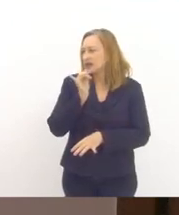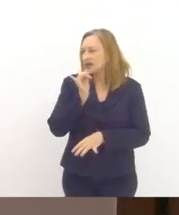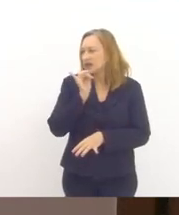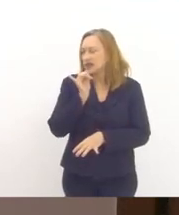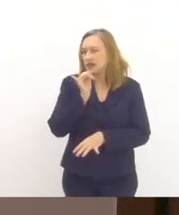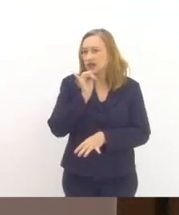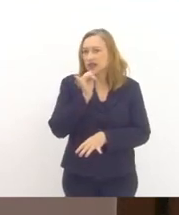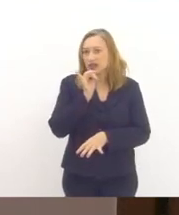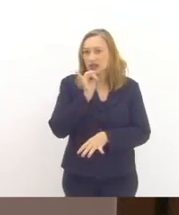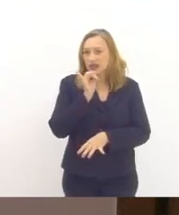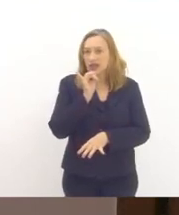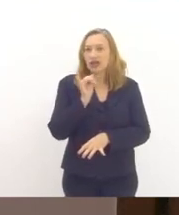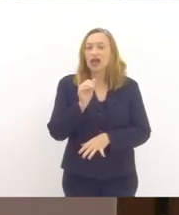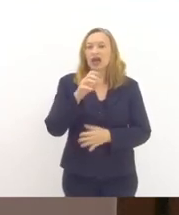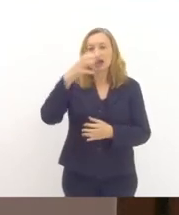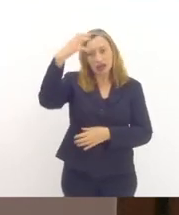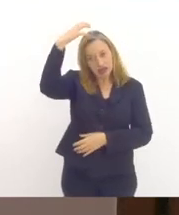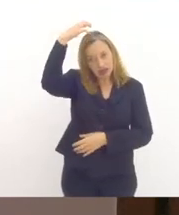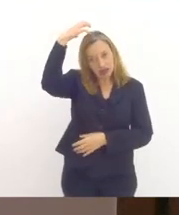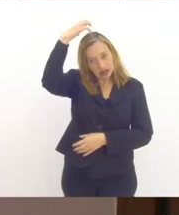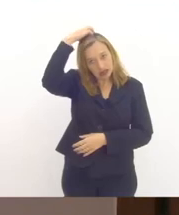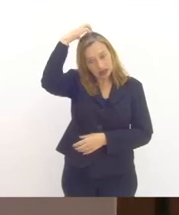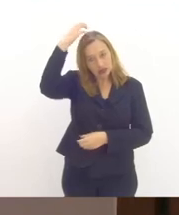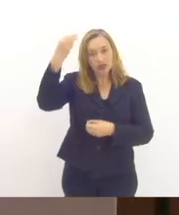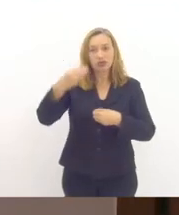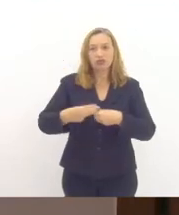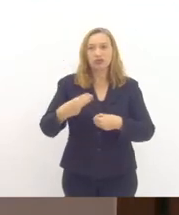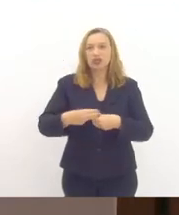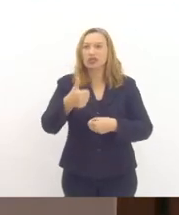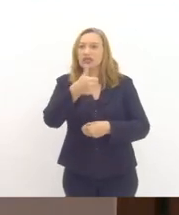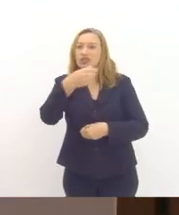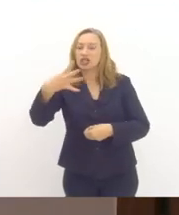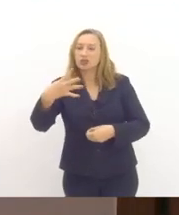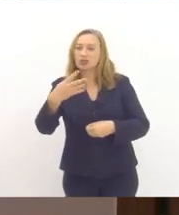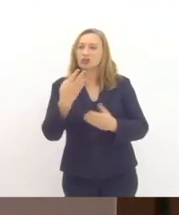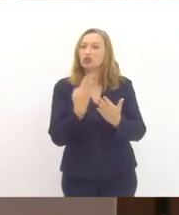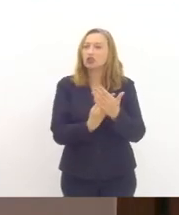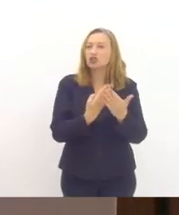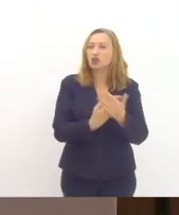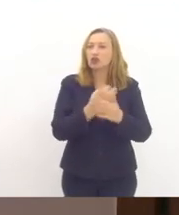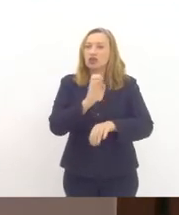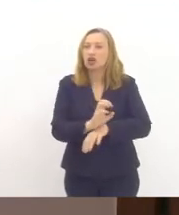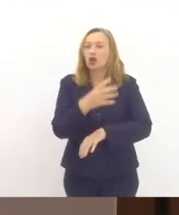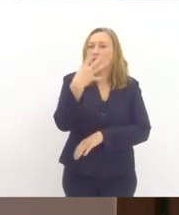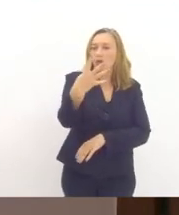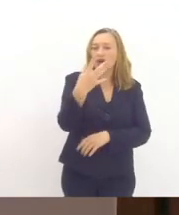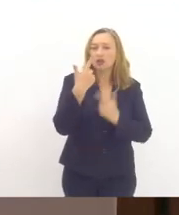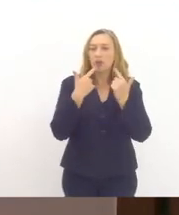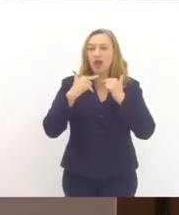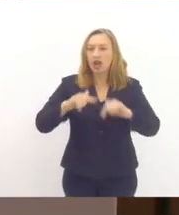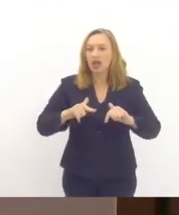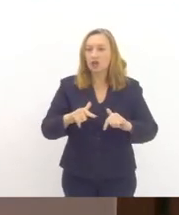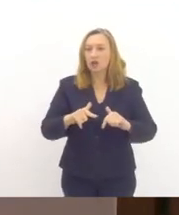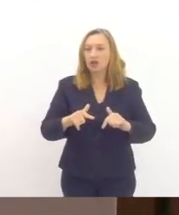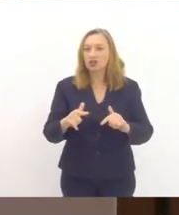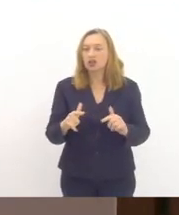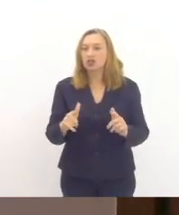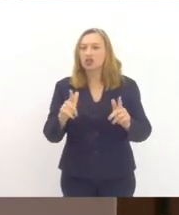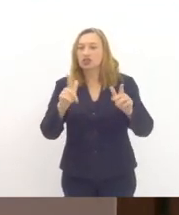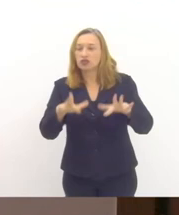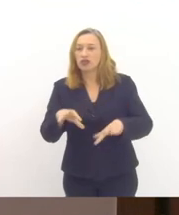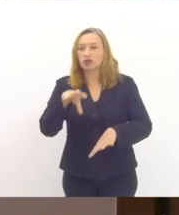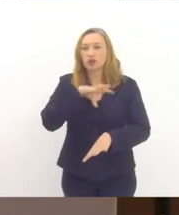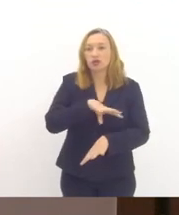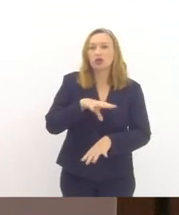2 apenas. Em Angra dos Reis, das 14 escolas estaduais, 4 delas oferecem a língua estrangeira optativa, além da